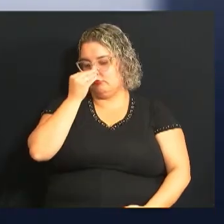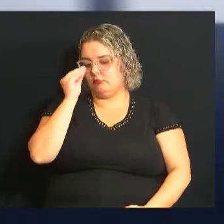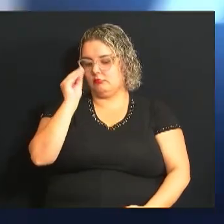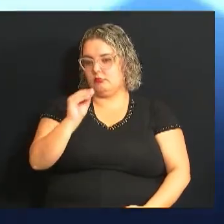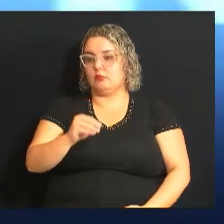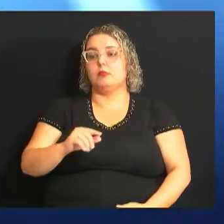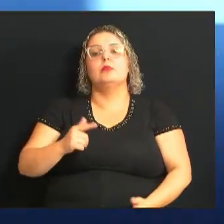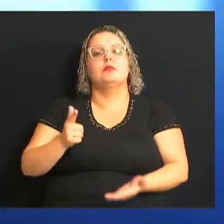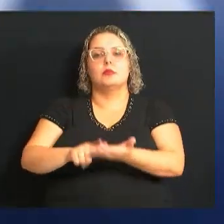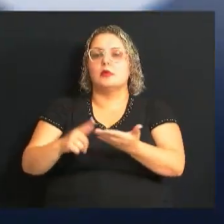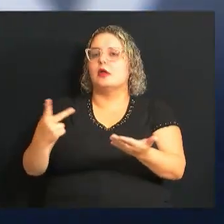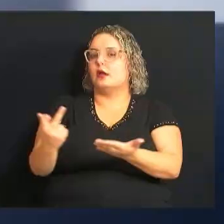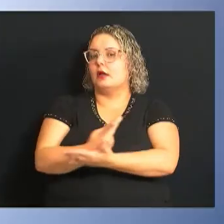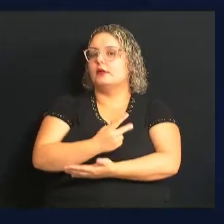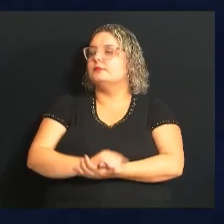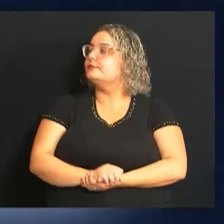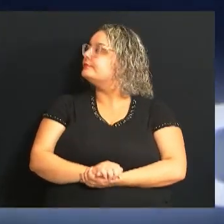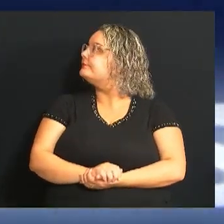irregulares. Então...